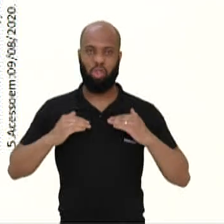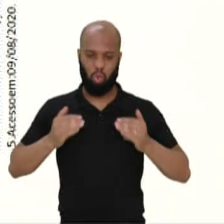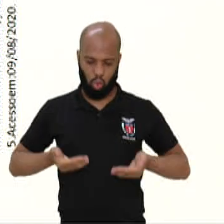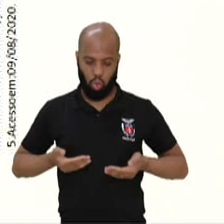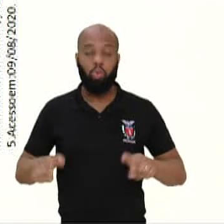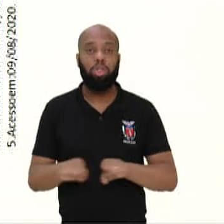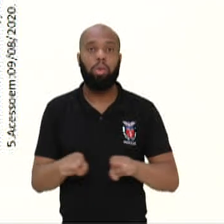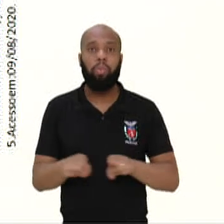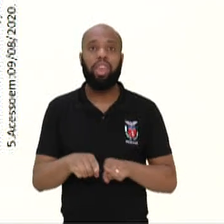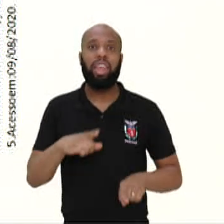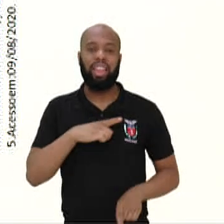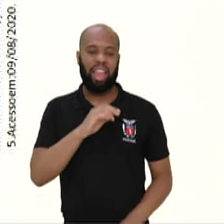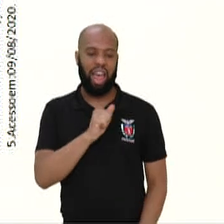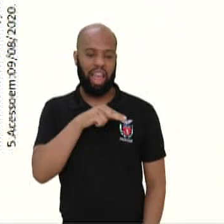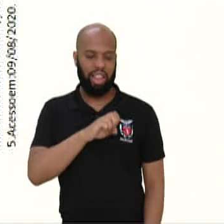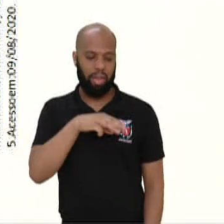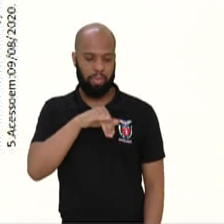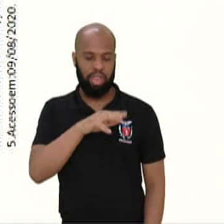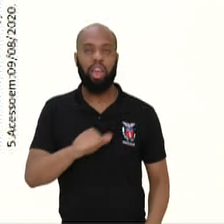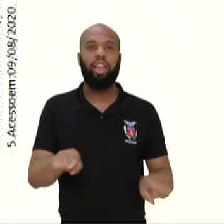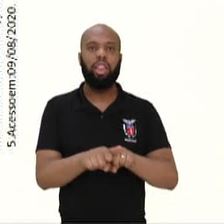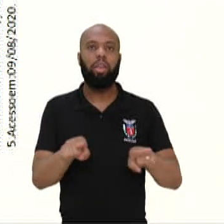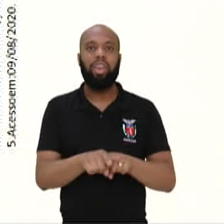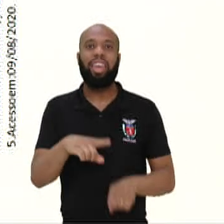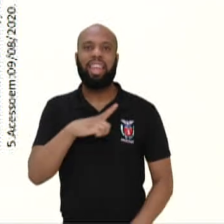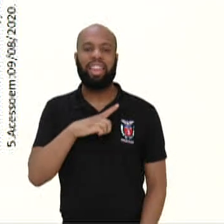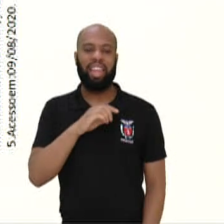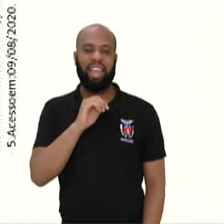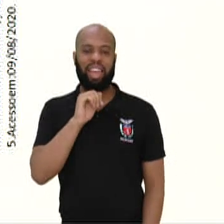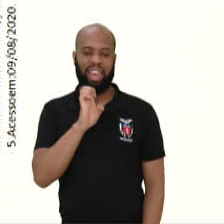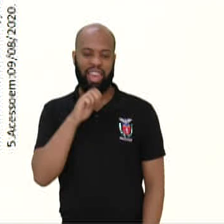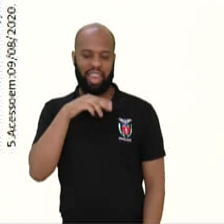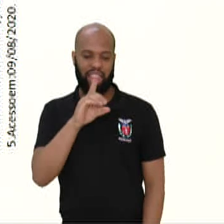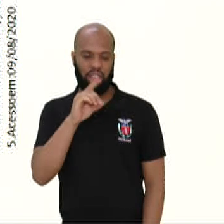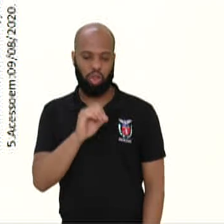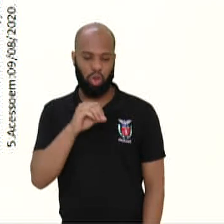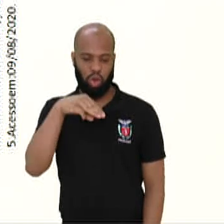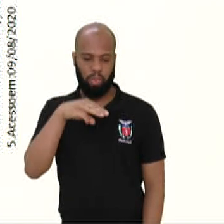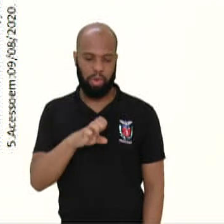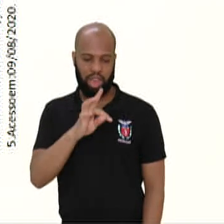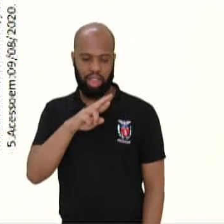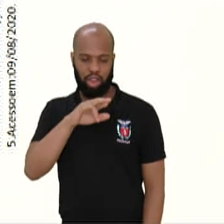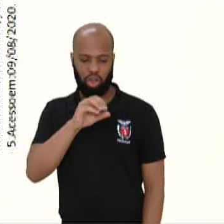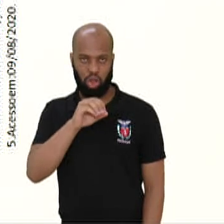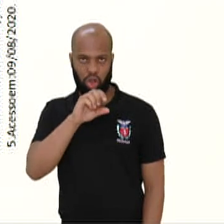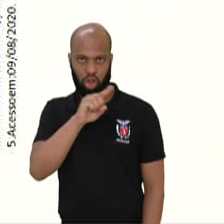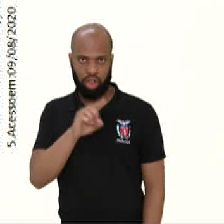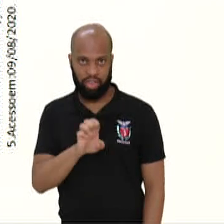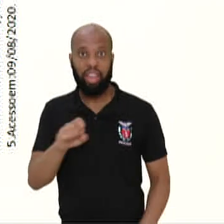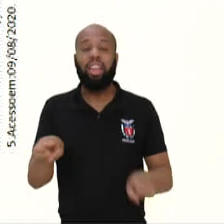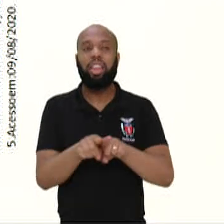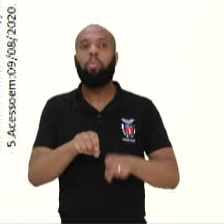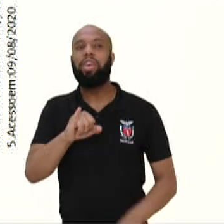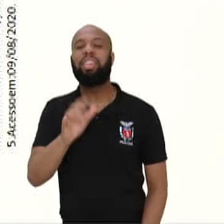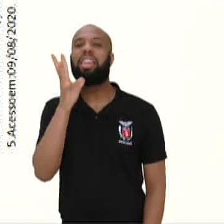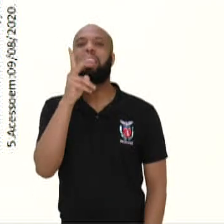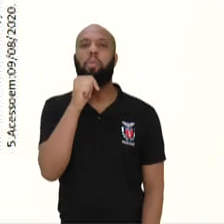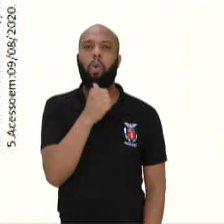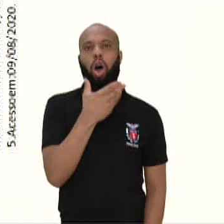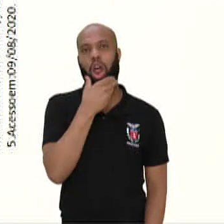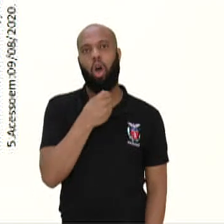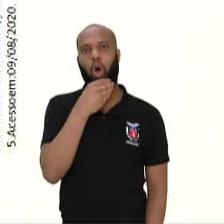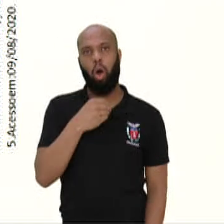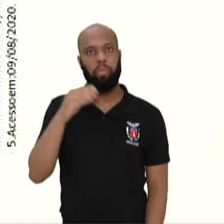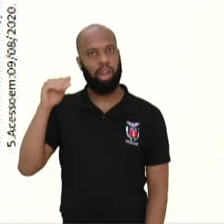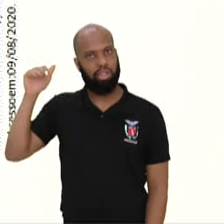anemia aplástica, endometriose grave, estímulo do crescimento em caso de puberdade masculina tardia,